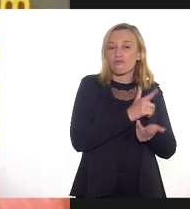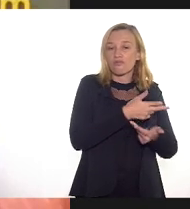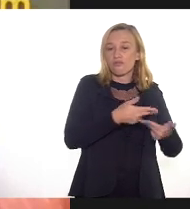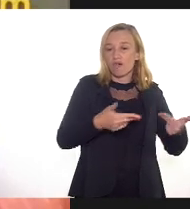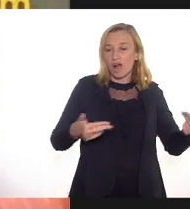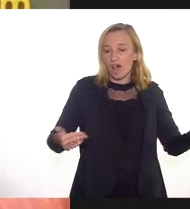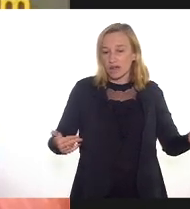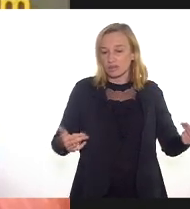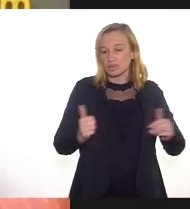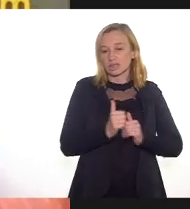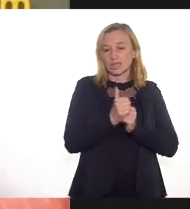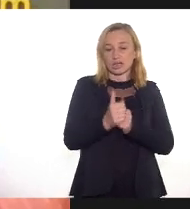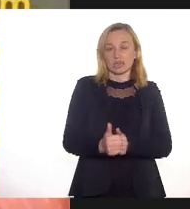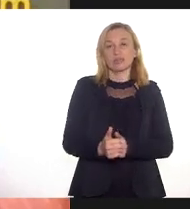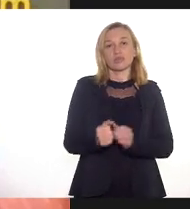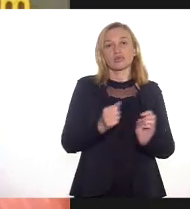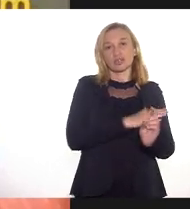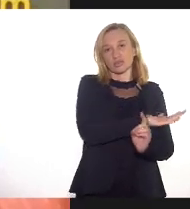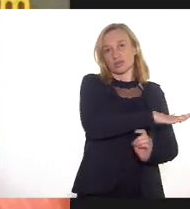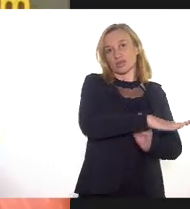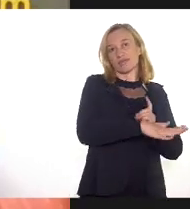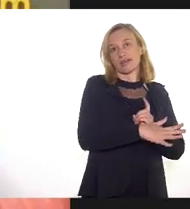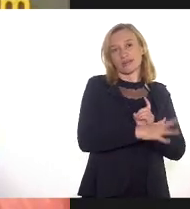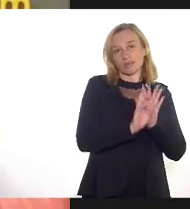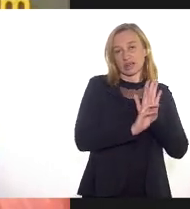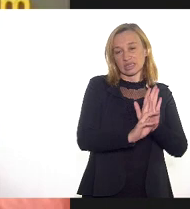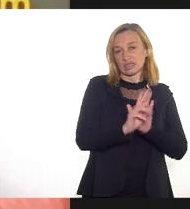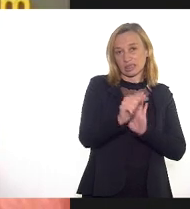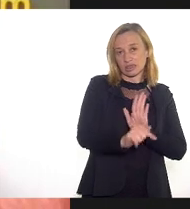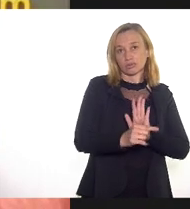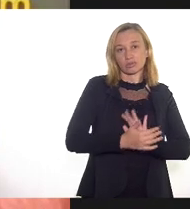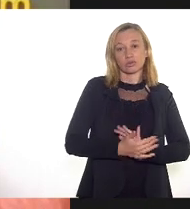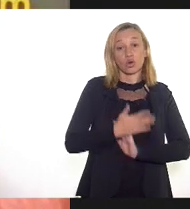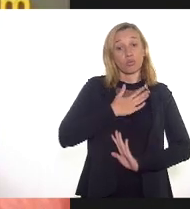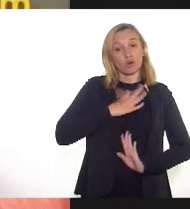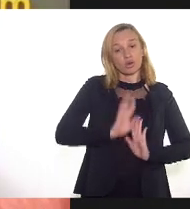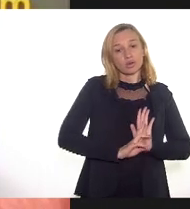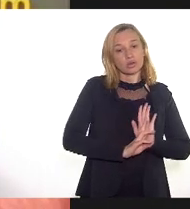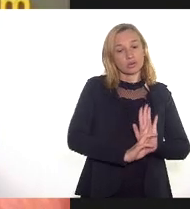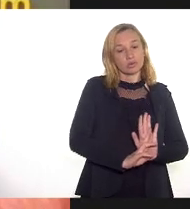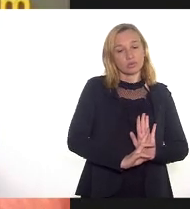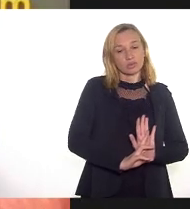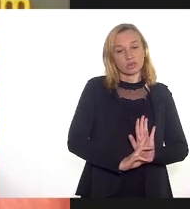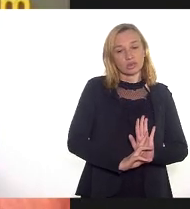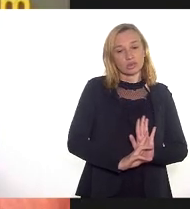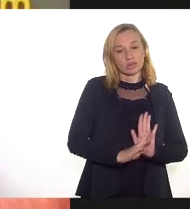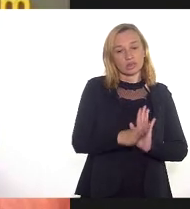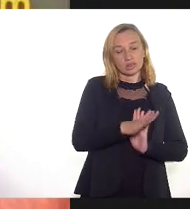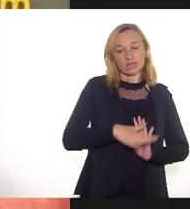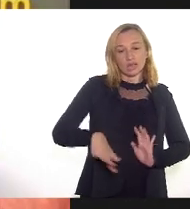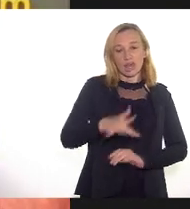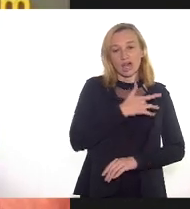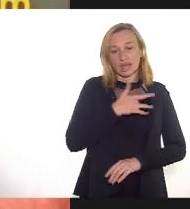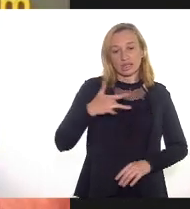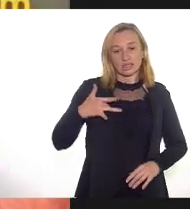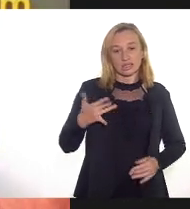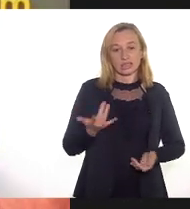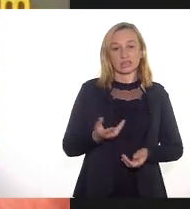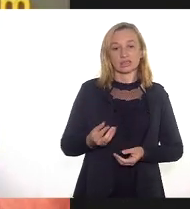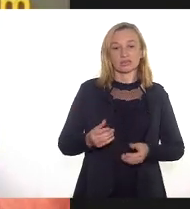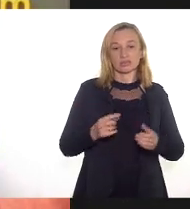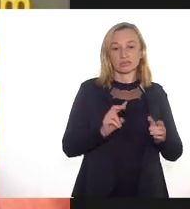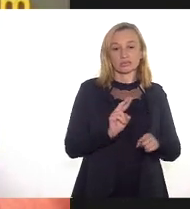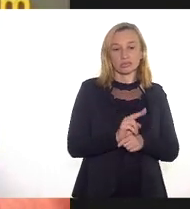vários segmentos da sociedade. E o meu segmento é o segmento da área da saúde, que é defender a